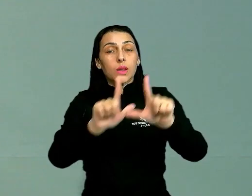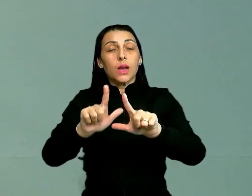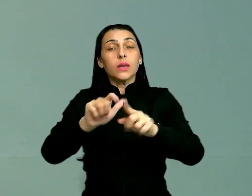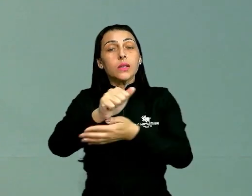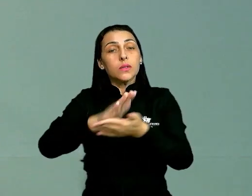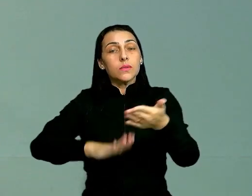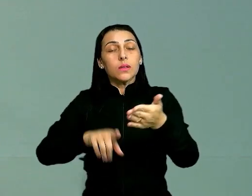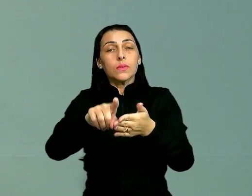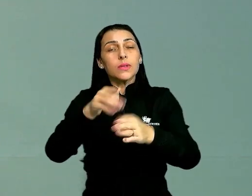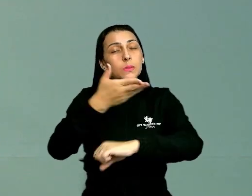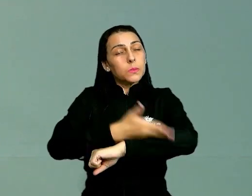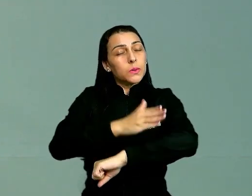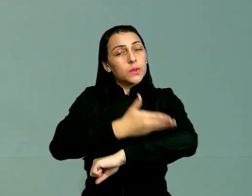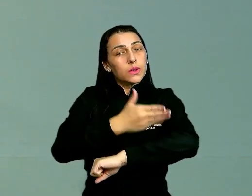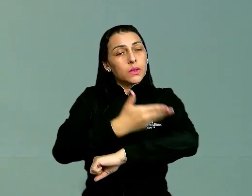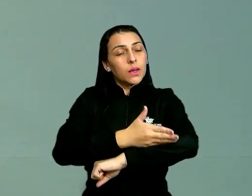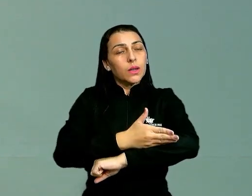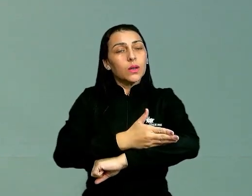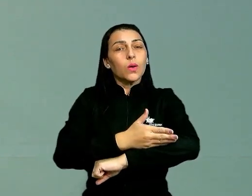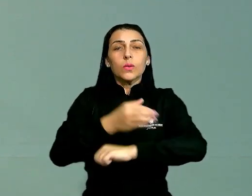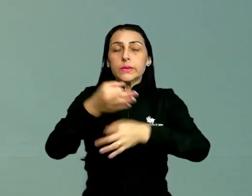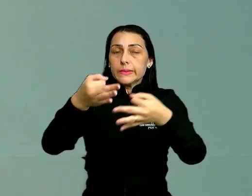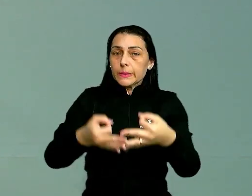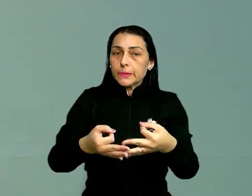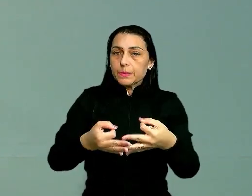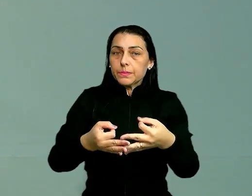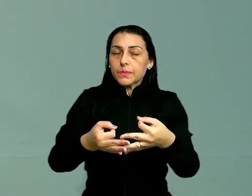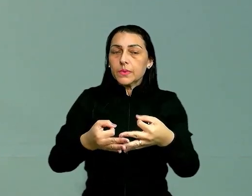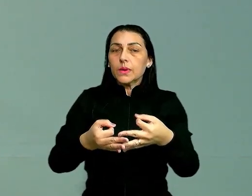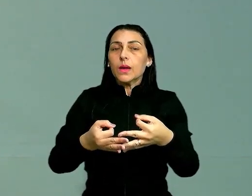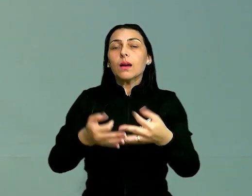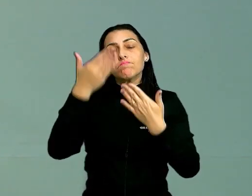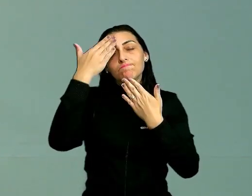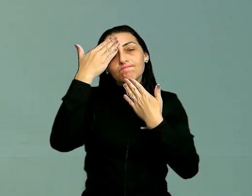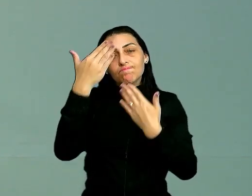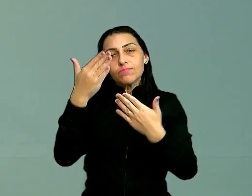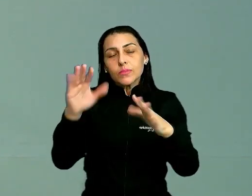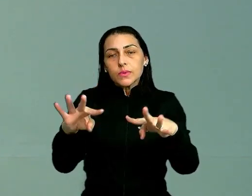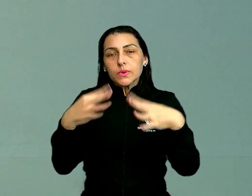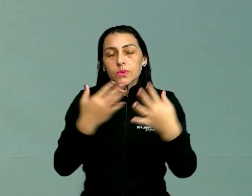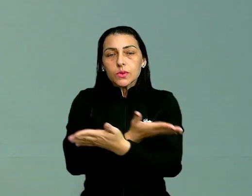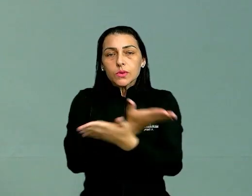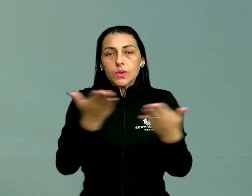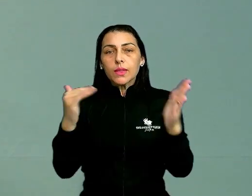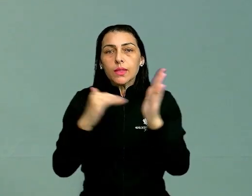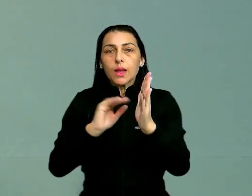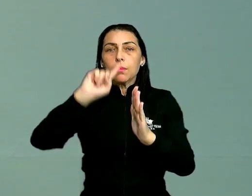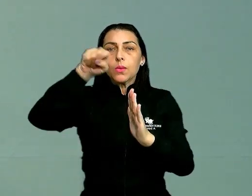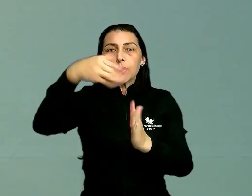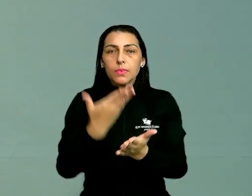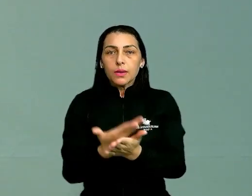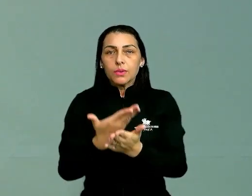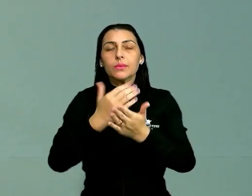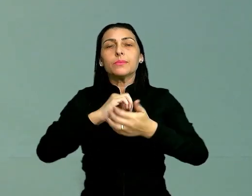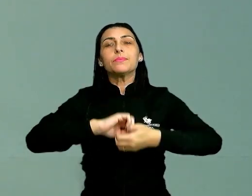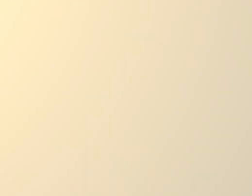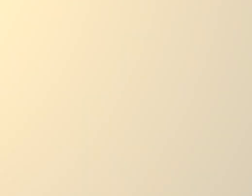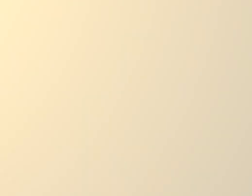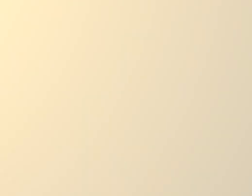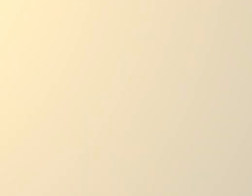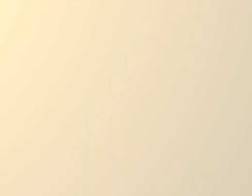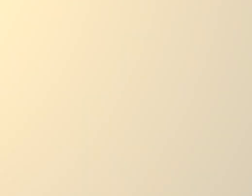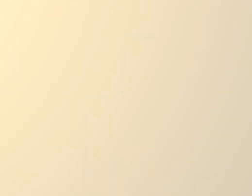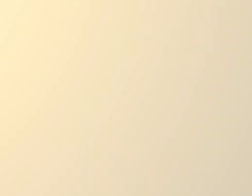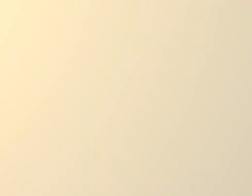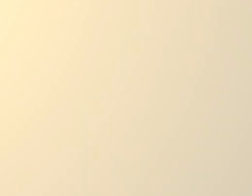exercícios para vocês praticarem então correto mais uma vez a gente quer agradecer a atenção de todos e até a nossa próxima aula